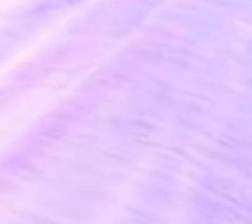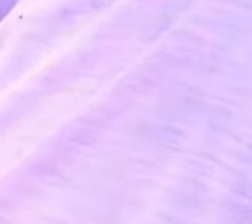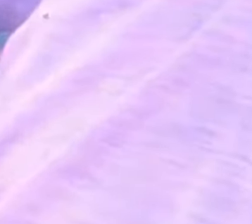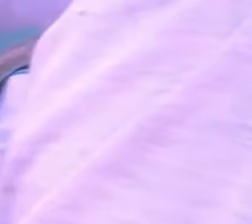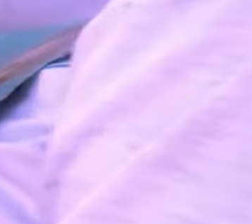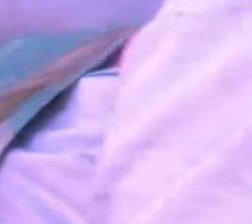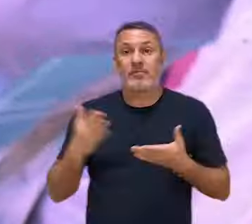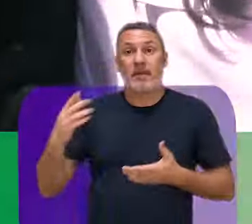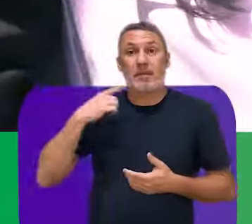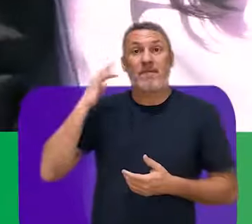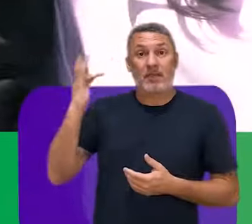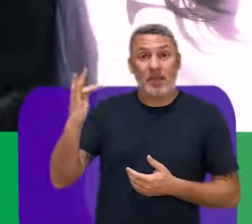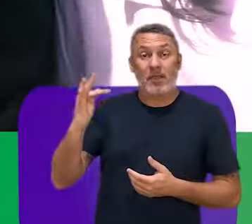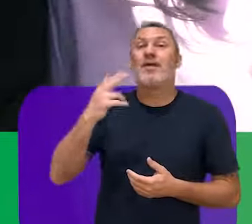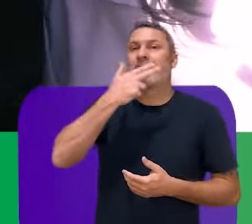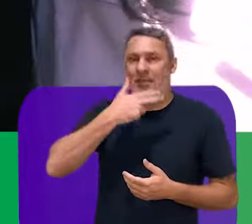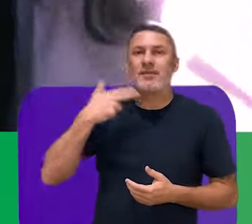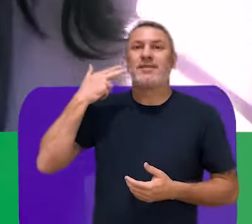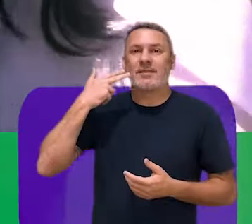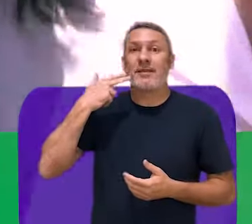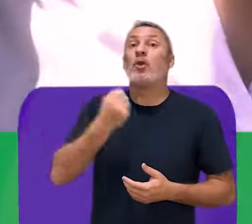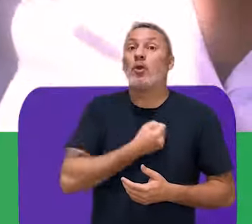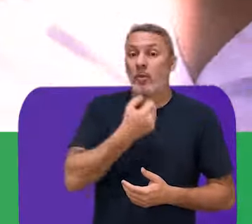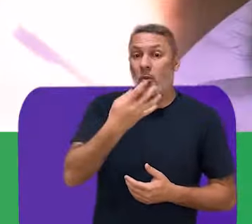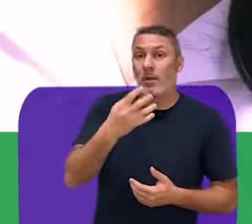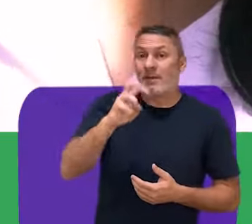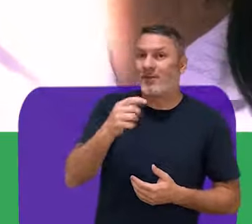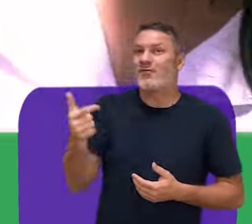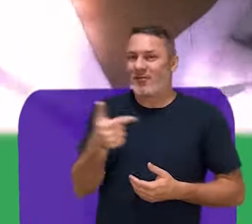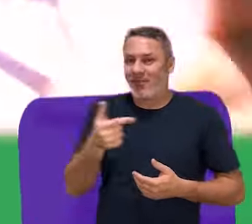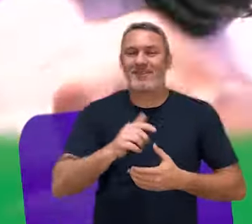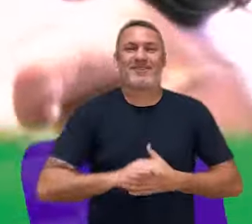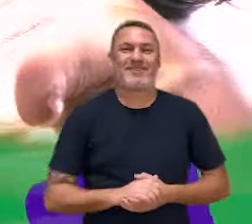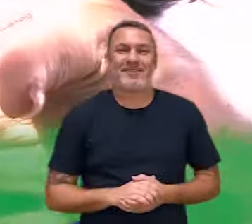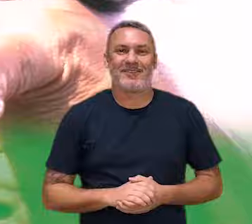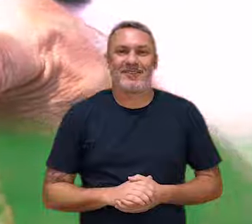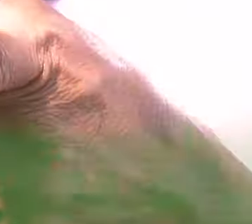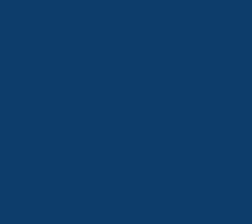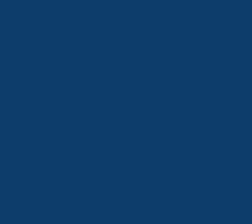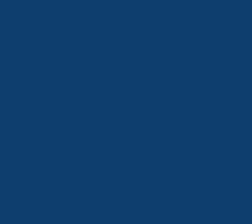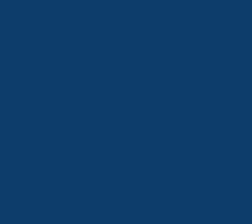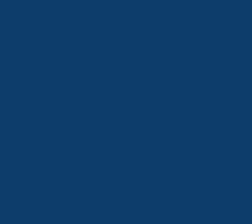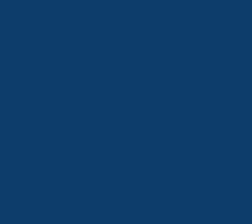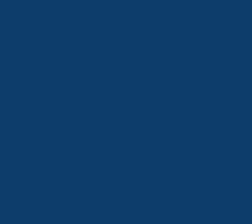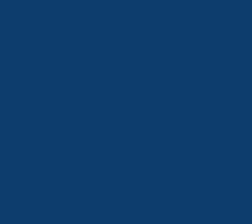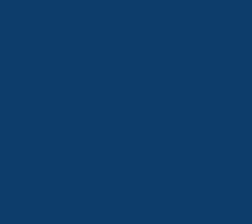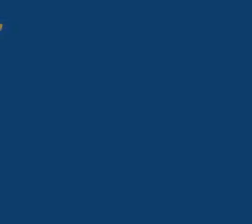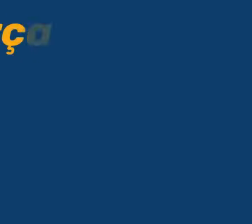É, deputado federal, Neuzinha. 4522.